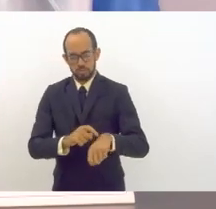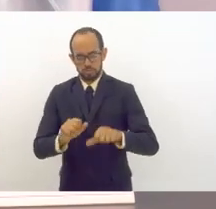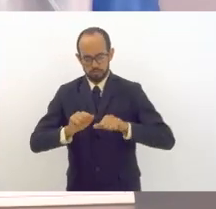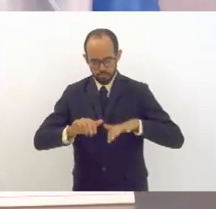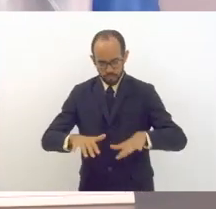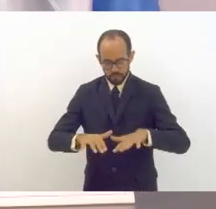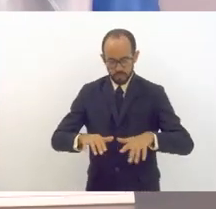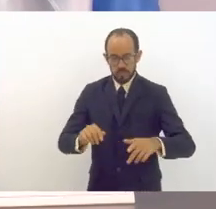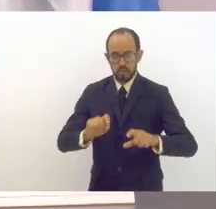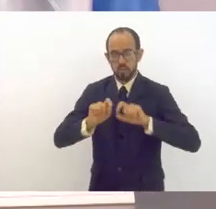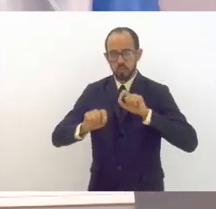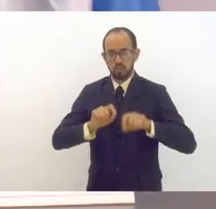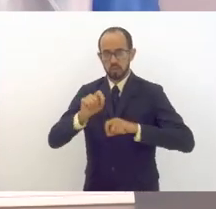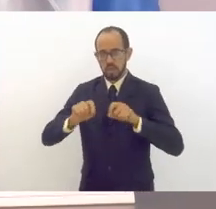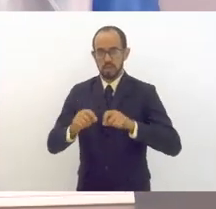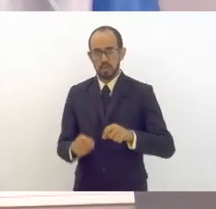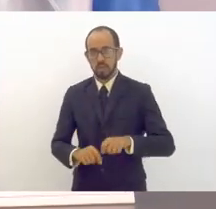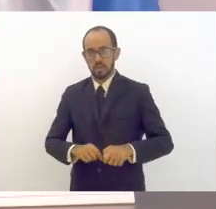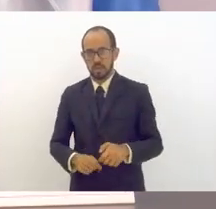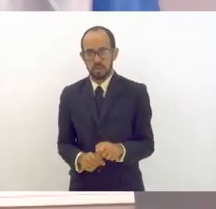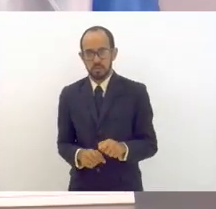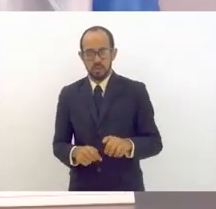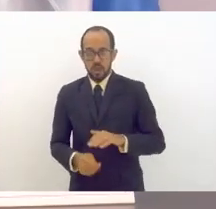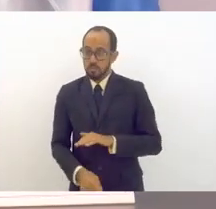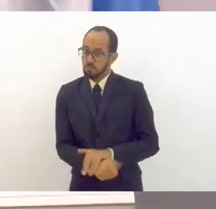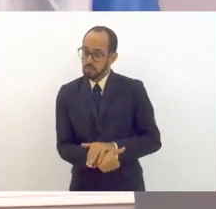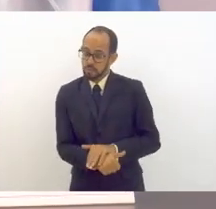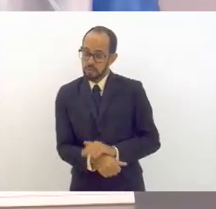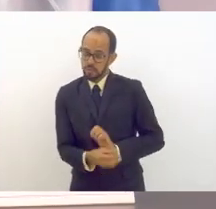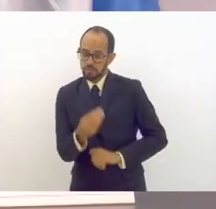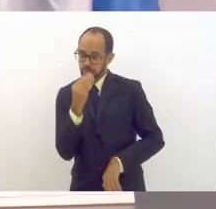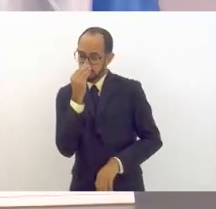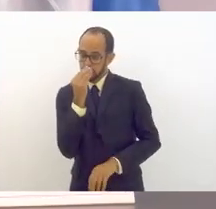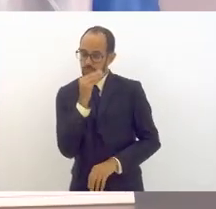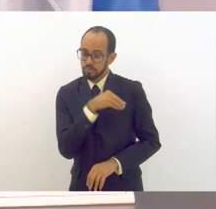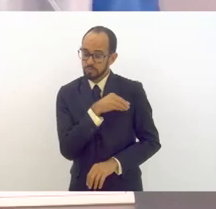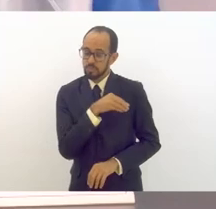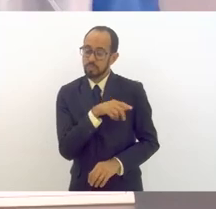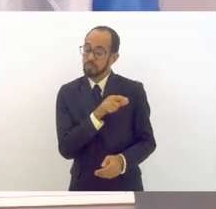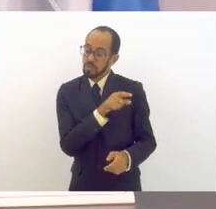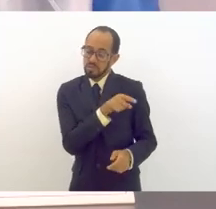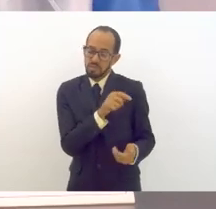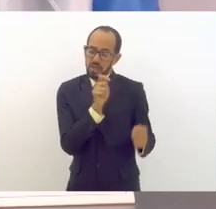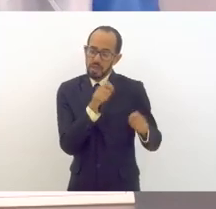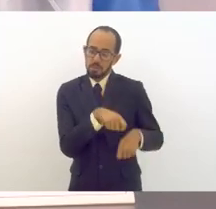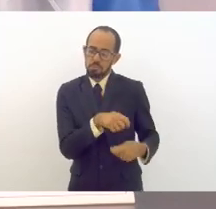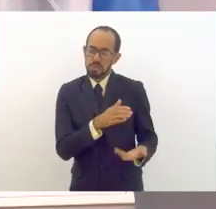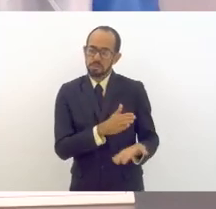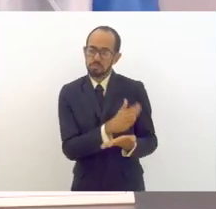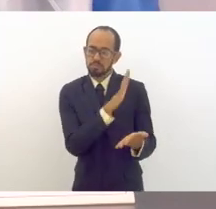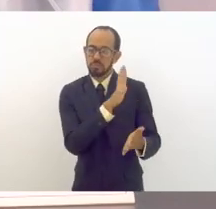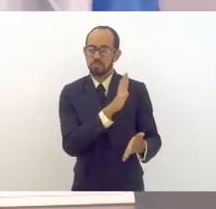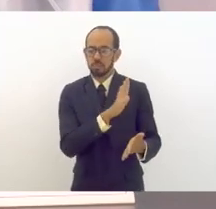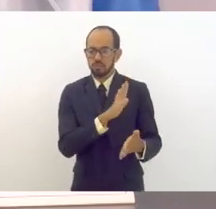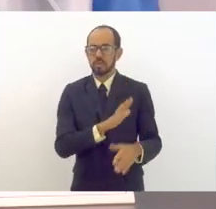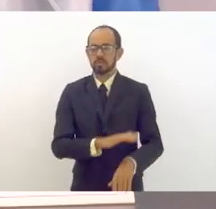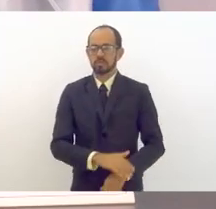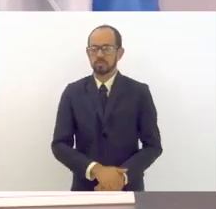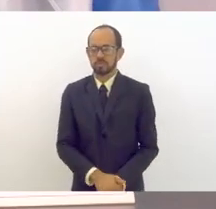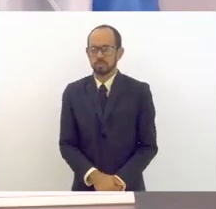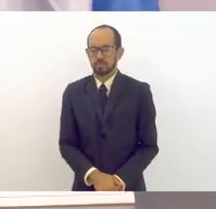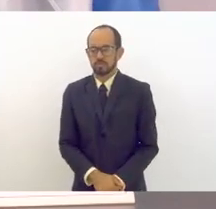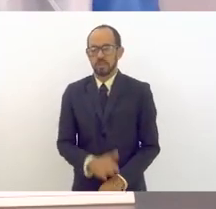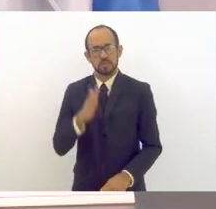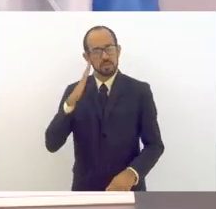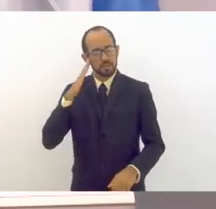acabou sendo, né, abonado, digamos assim, e considerado suficiente para o seu processo formativo, quando a gente